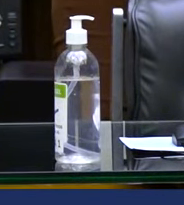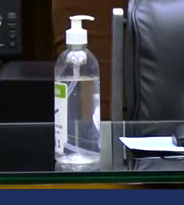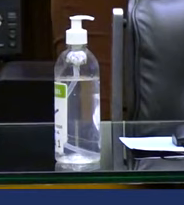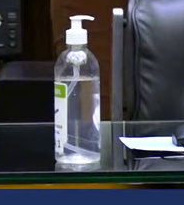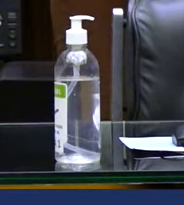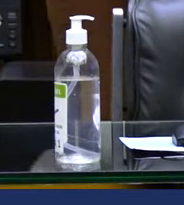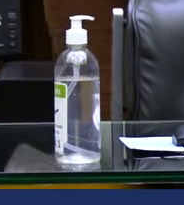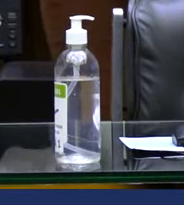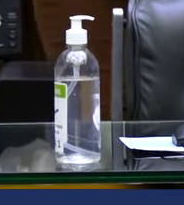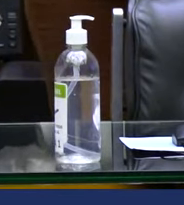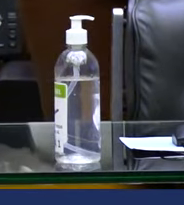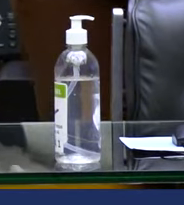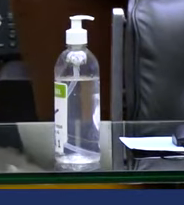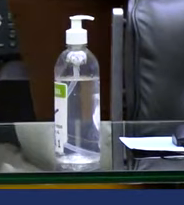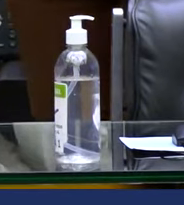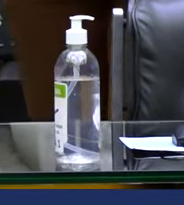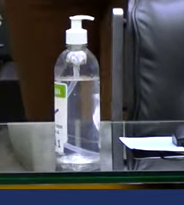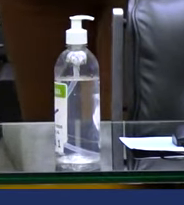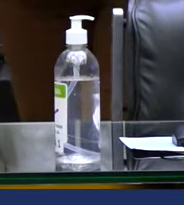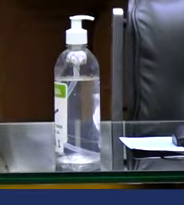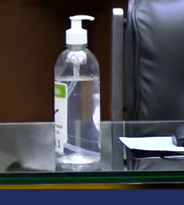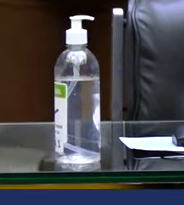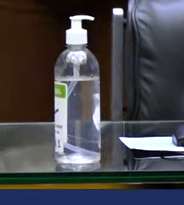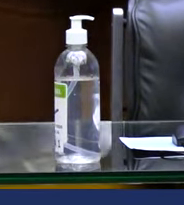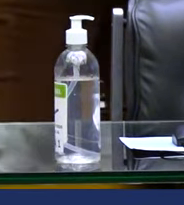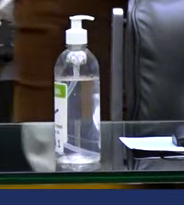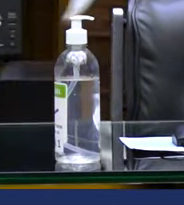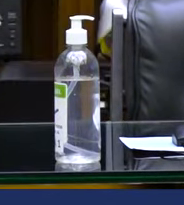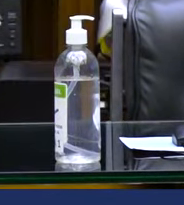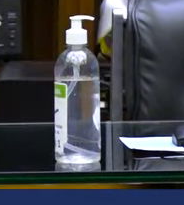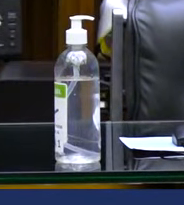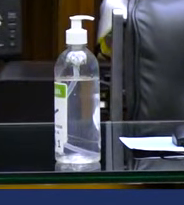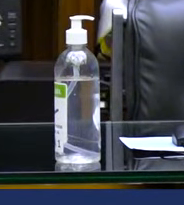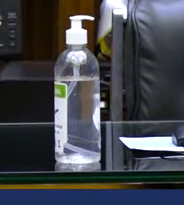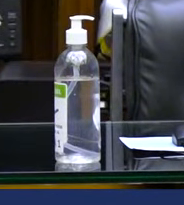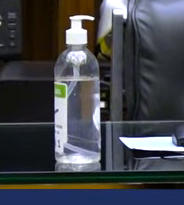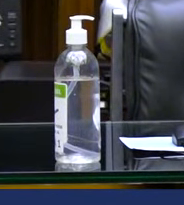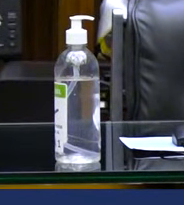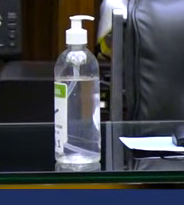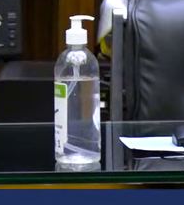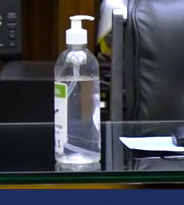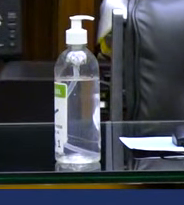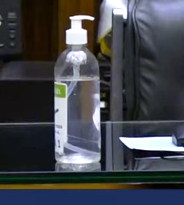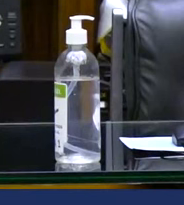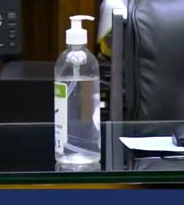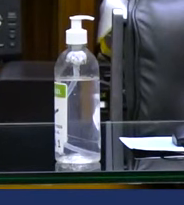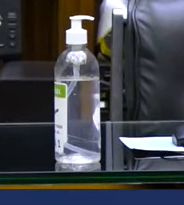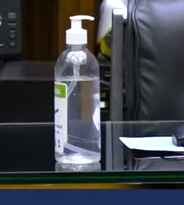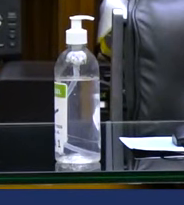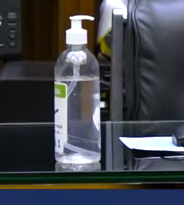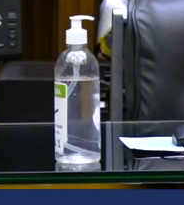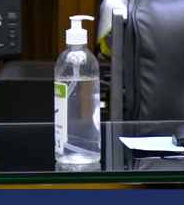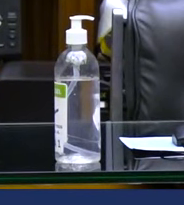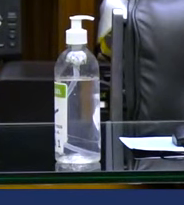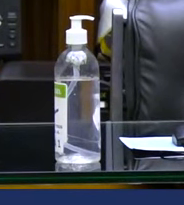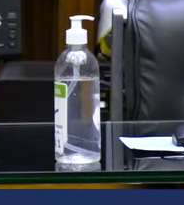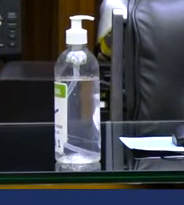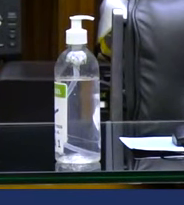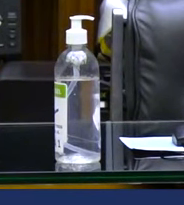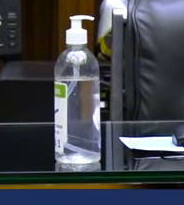geral, para que os nobres parlamentares e demais convidados possam debater a política energética e o